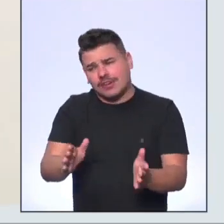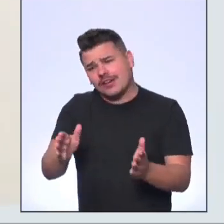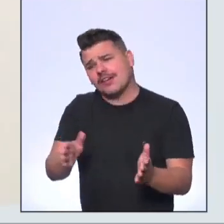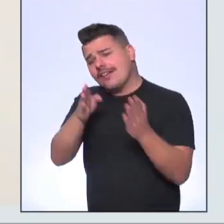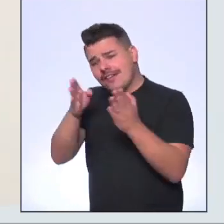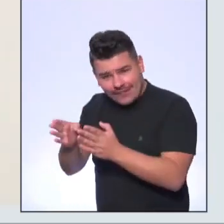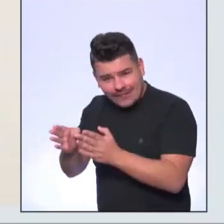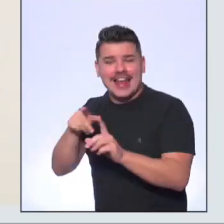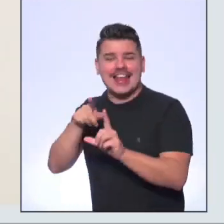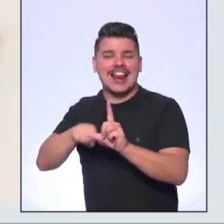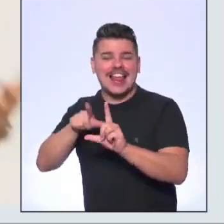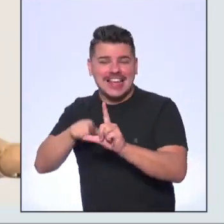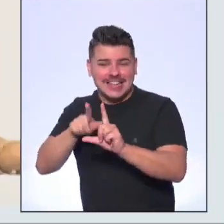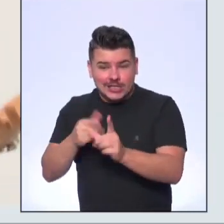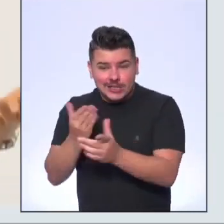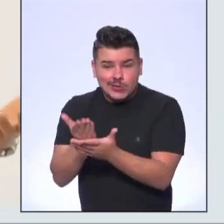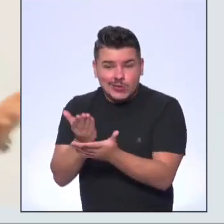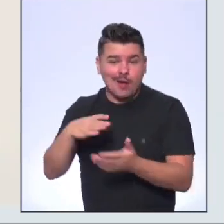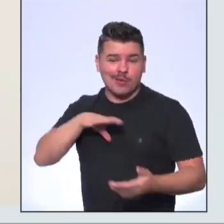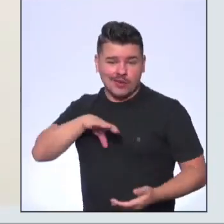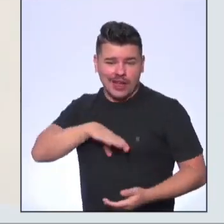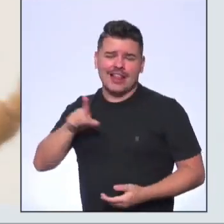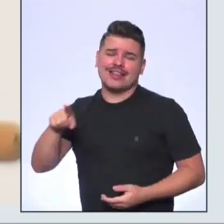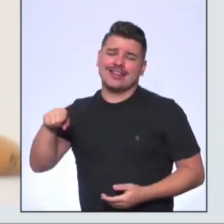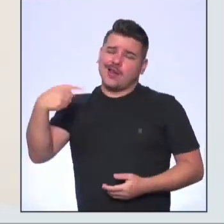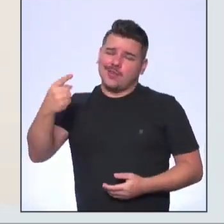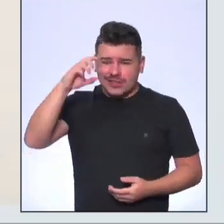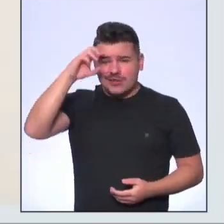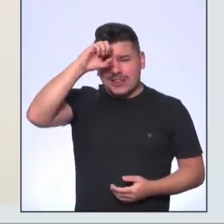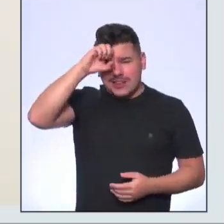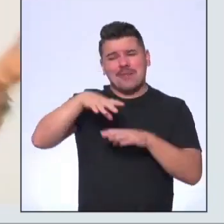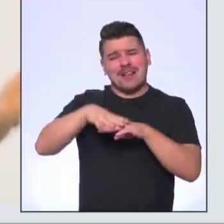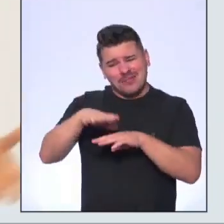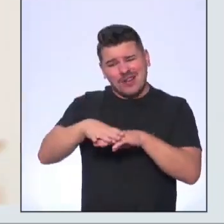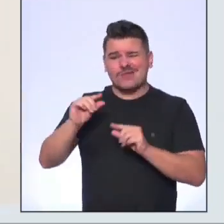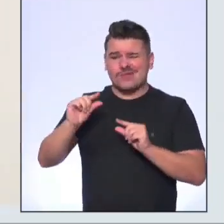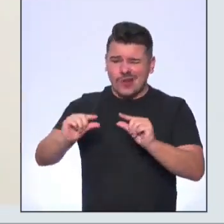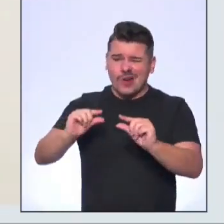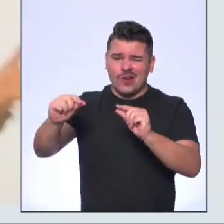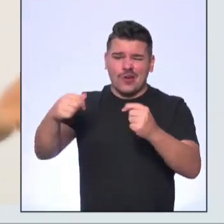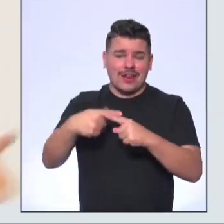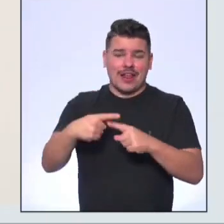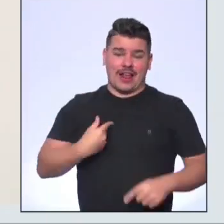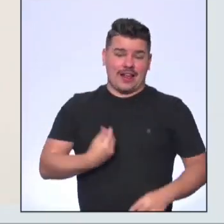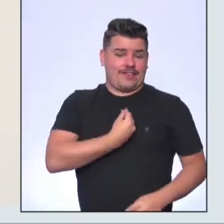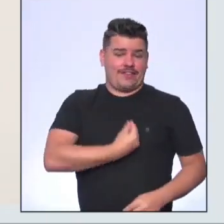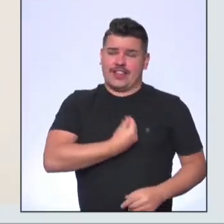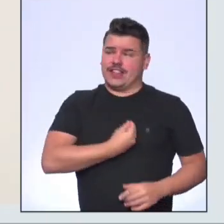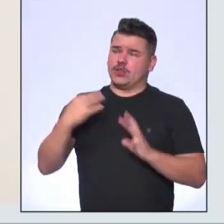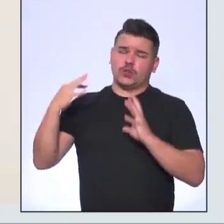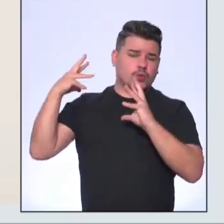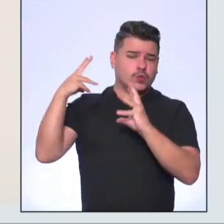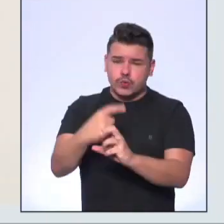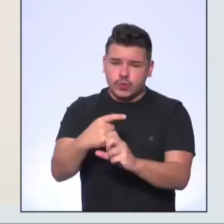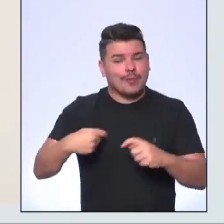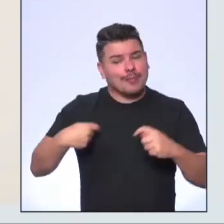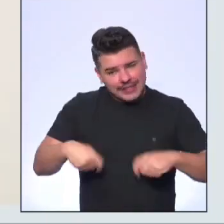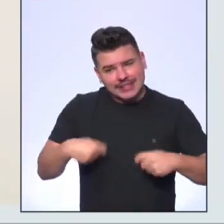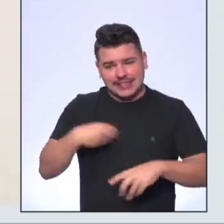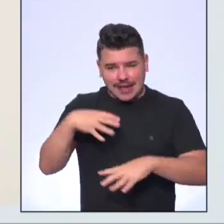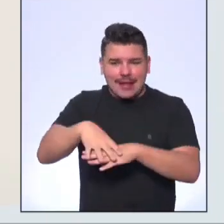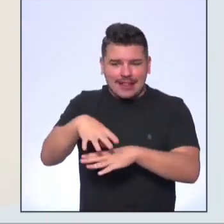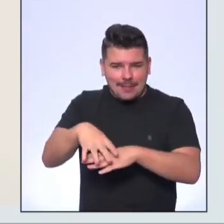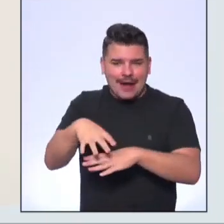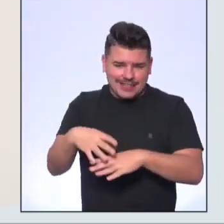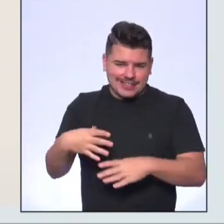menos, não que você não vá precisar de matemática depois, porque matemática está em toda a nossa existência diária. Mas você não vai ficar